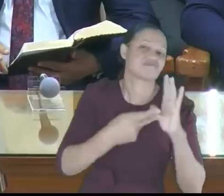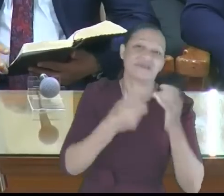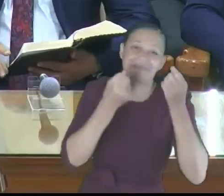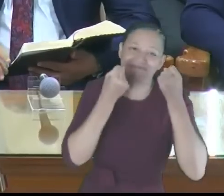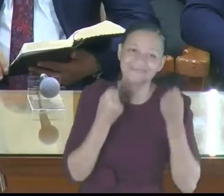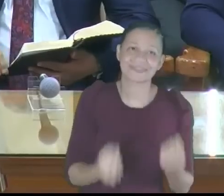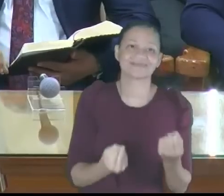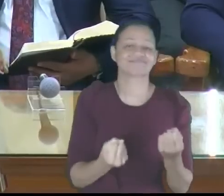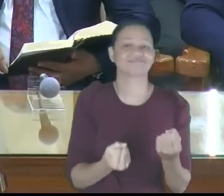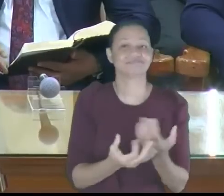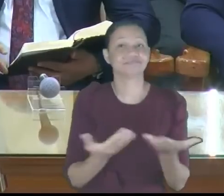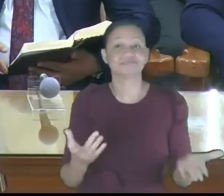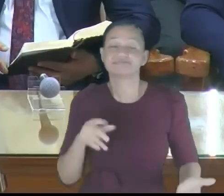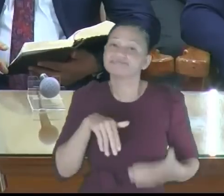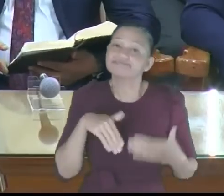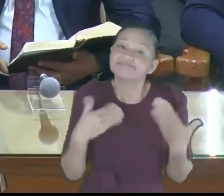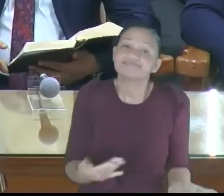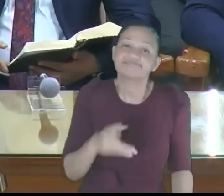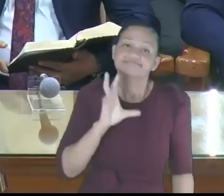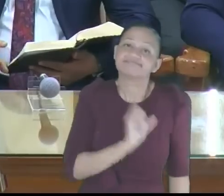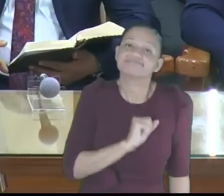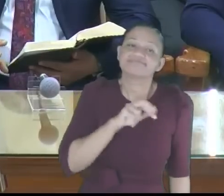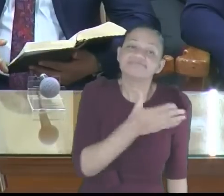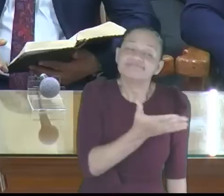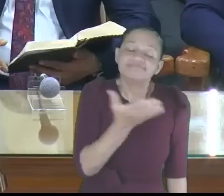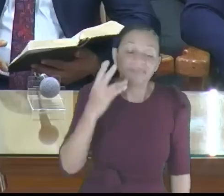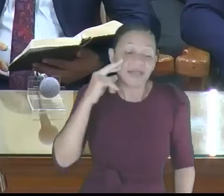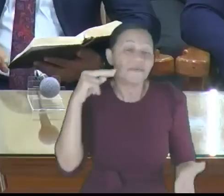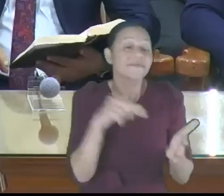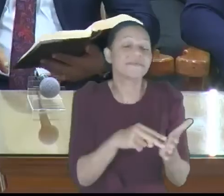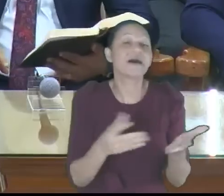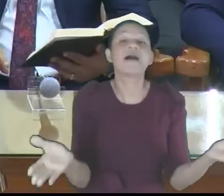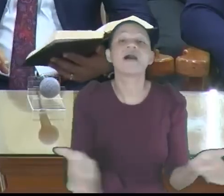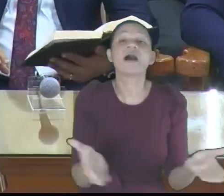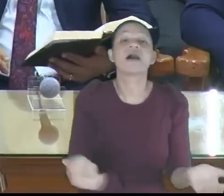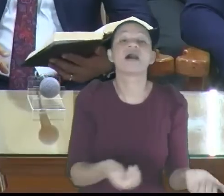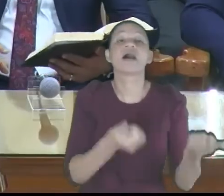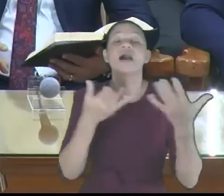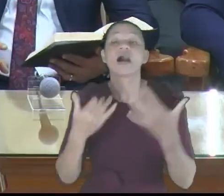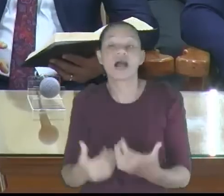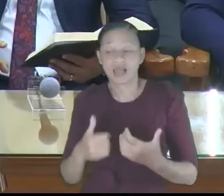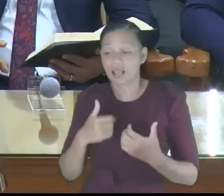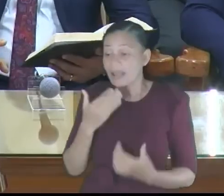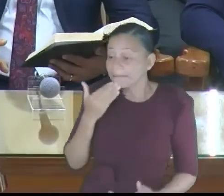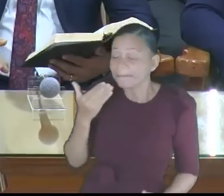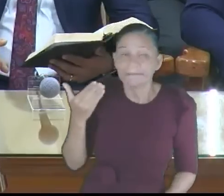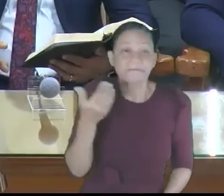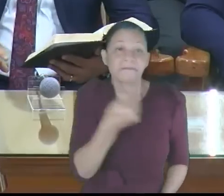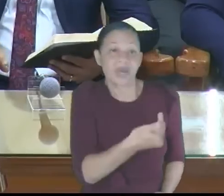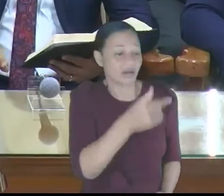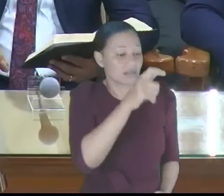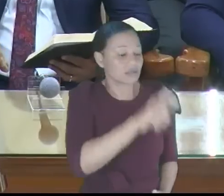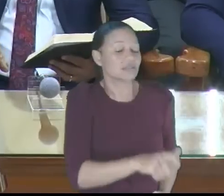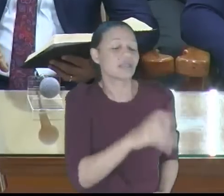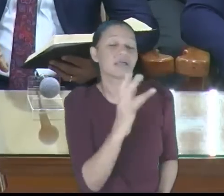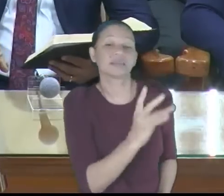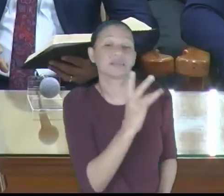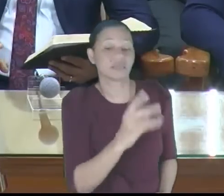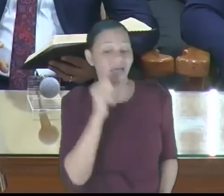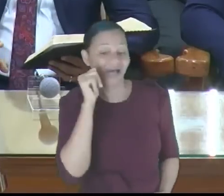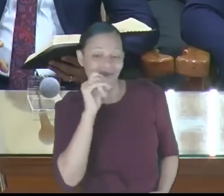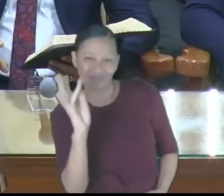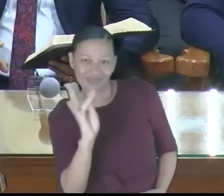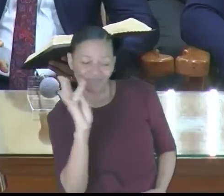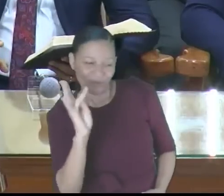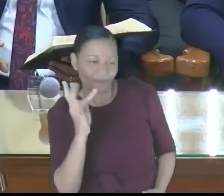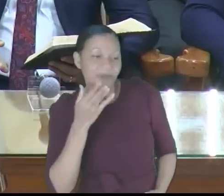de dor. Então, meus amados irmãos, nós vemos aqui. Aí agora ela faz um pedido ao noivo. A noiva faz um